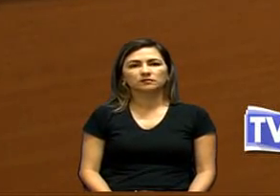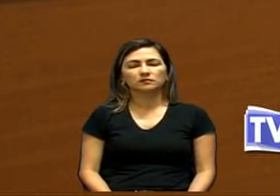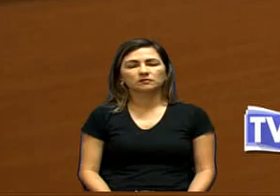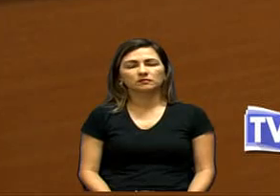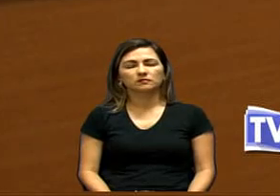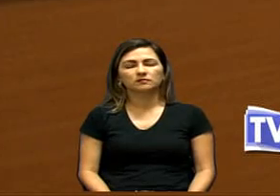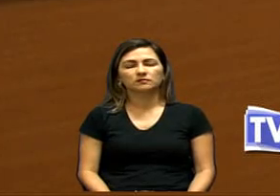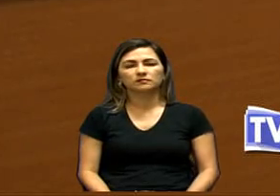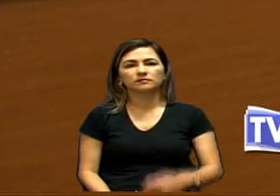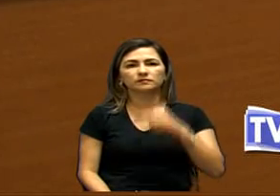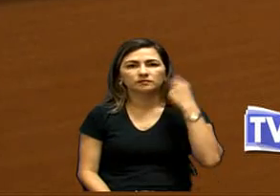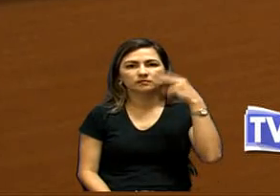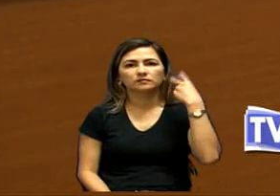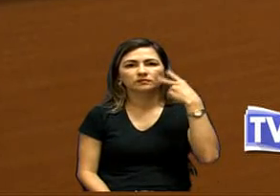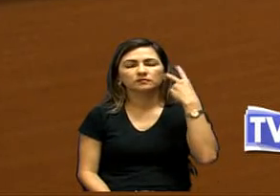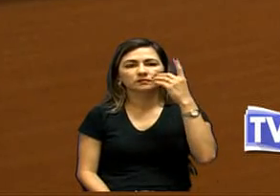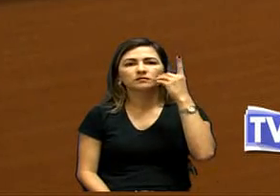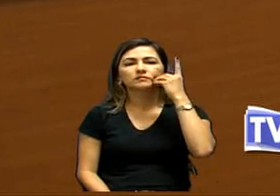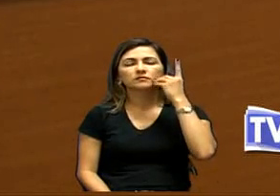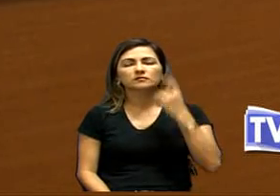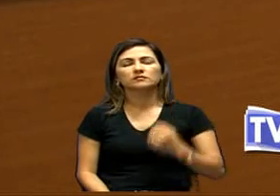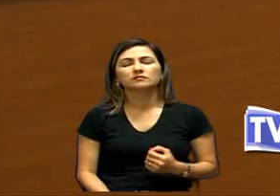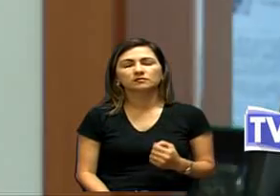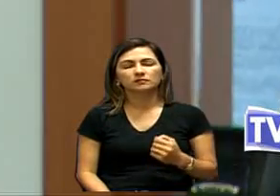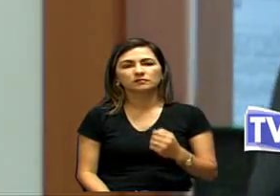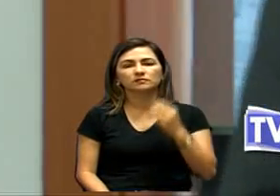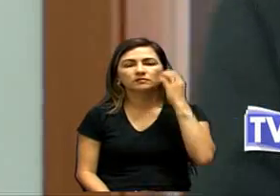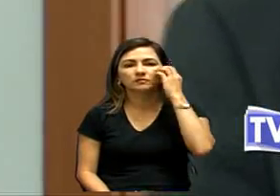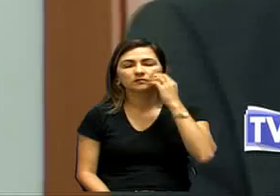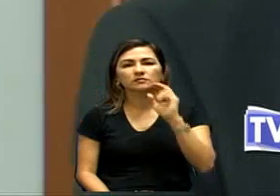Fernando Dini, Hudson Piscine. Cadê o Dini, hein?